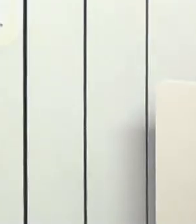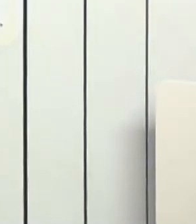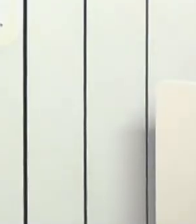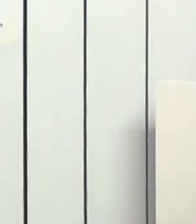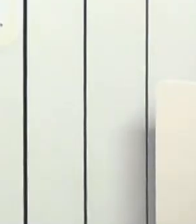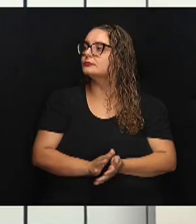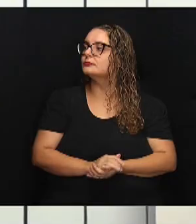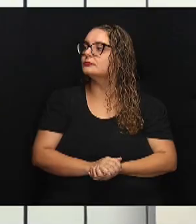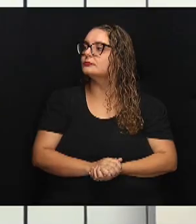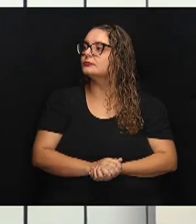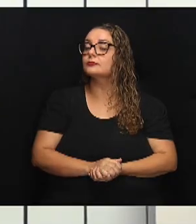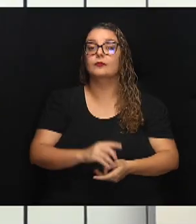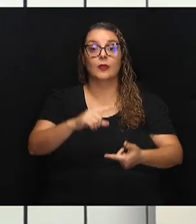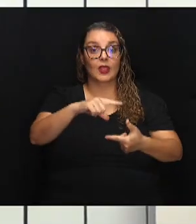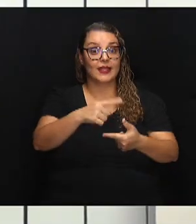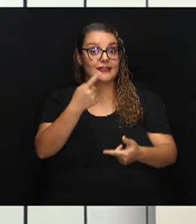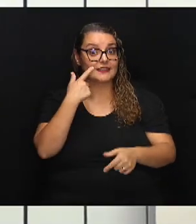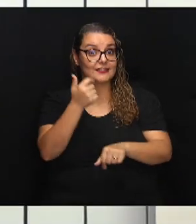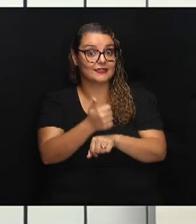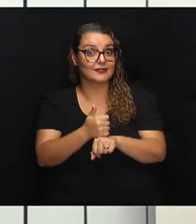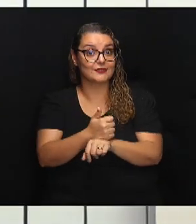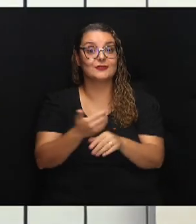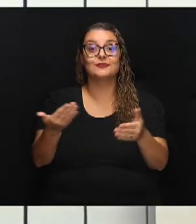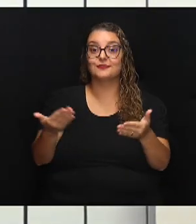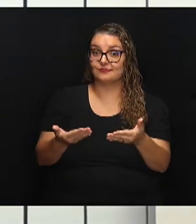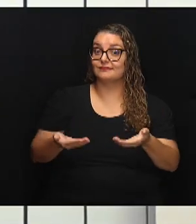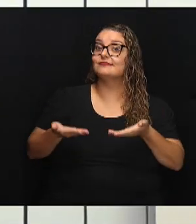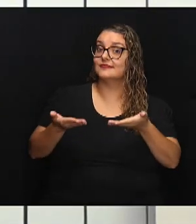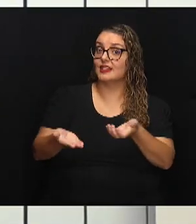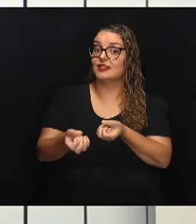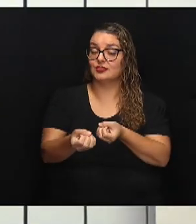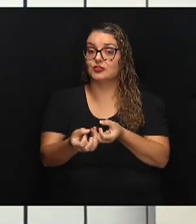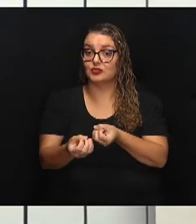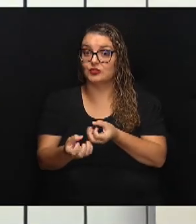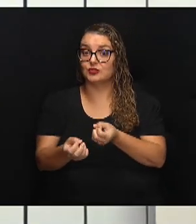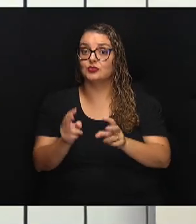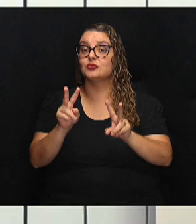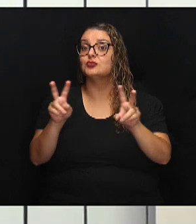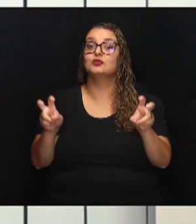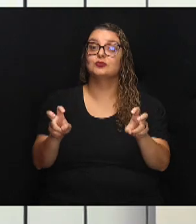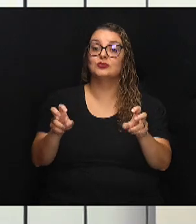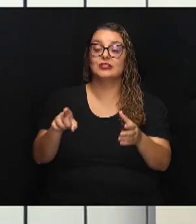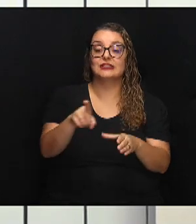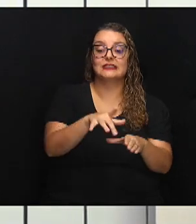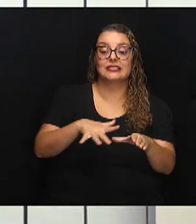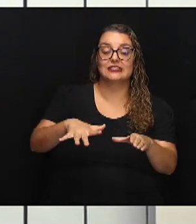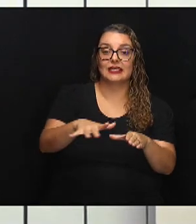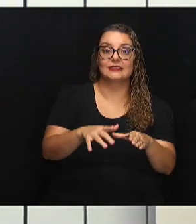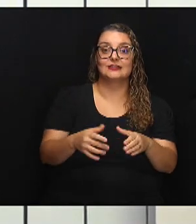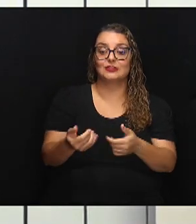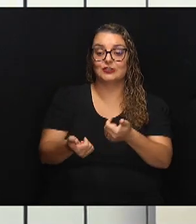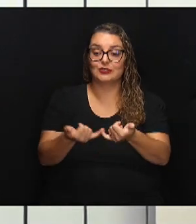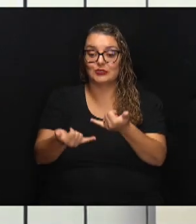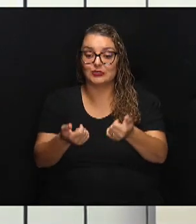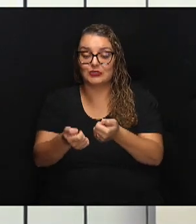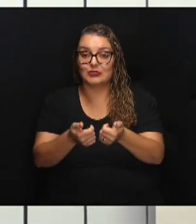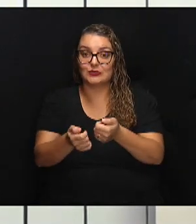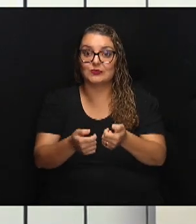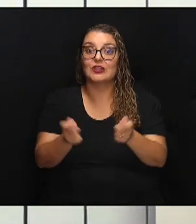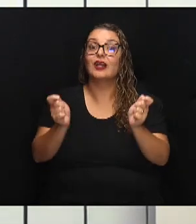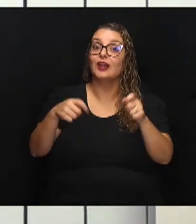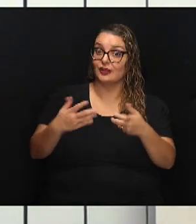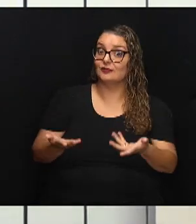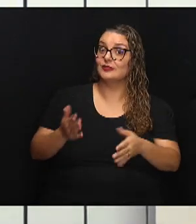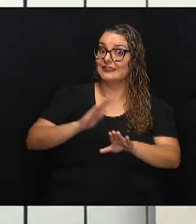E olha só, o quadro Se Liga na Profissão de hoje traz informações sobre o designer de games e as possibilidades